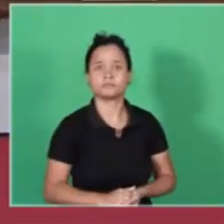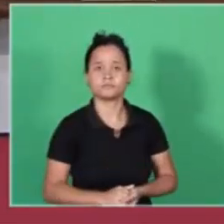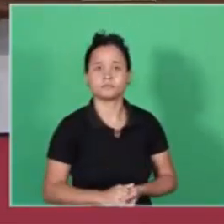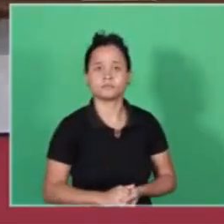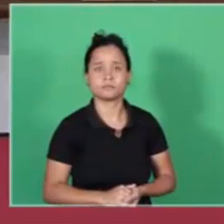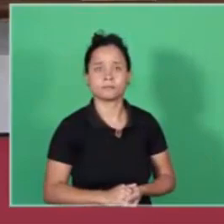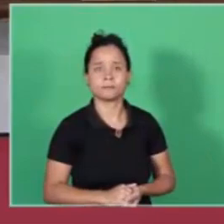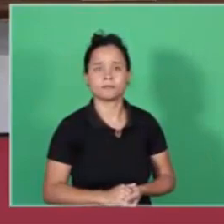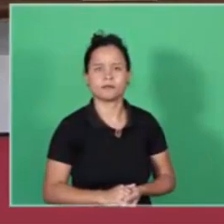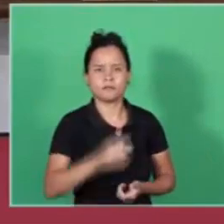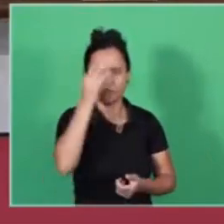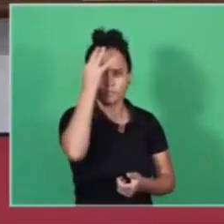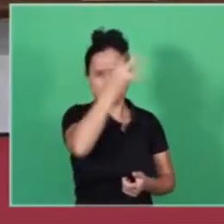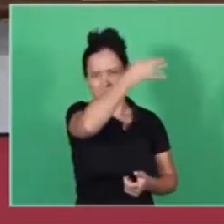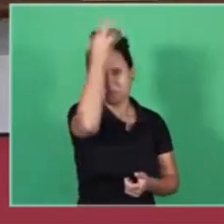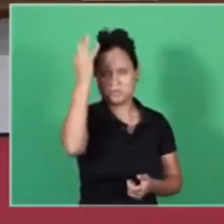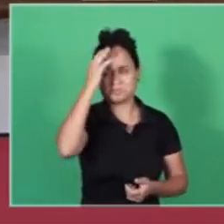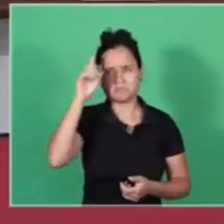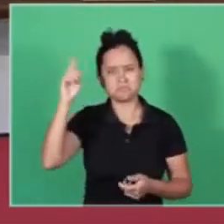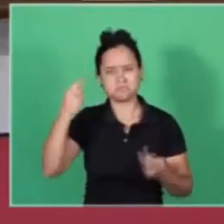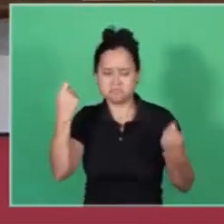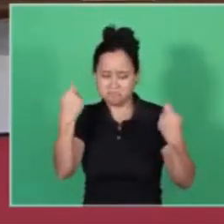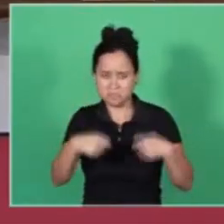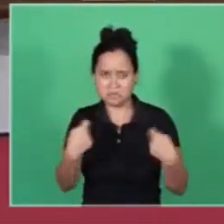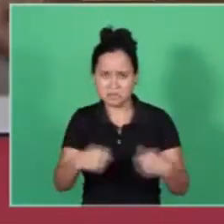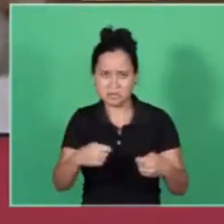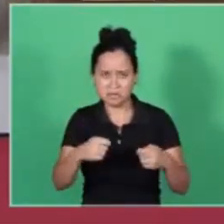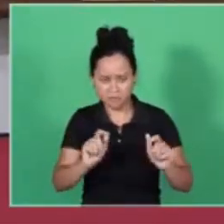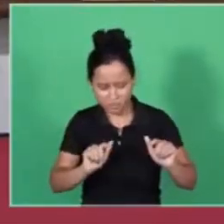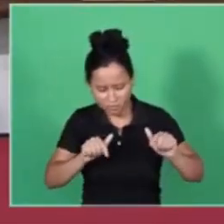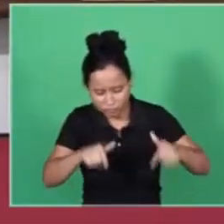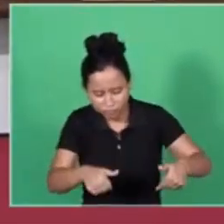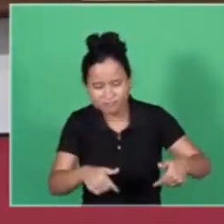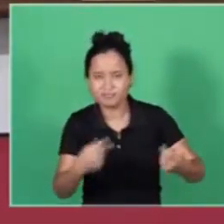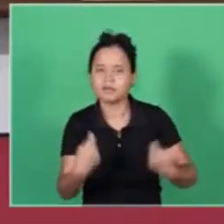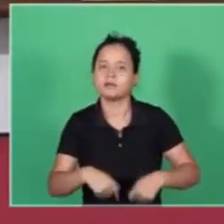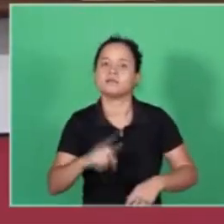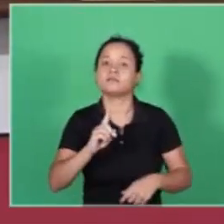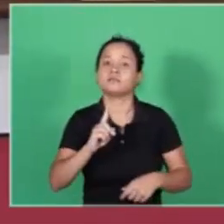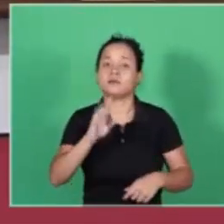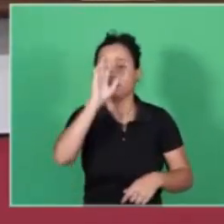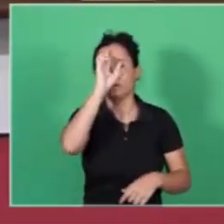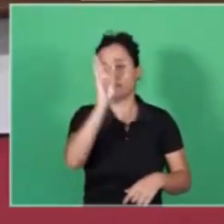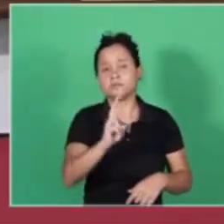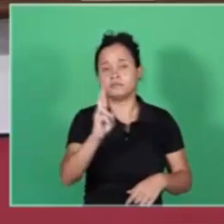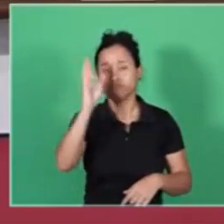de operar pelo Espírito Santo. A razão resolvia o problema.